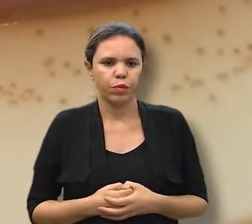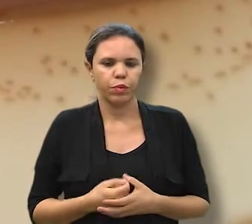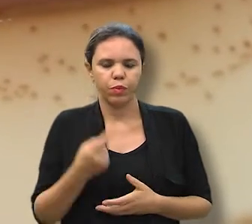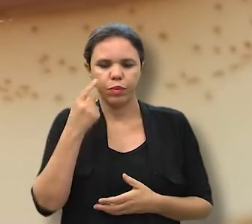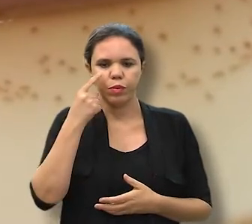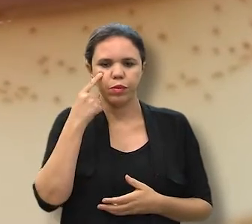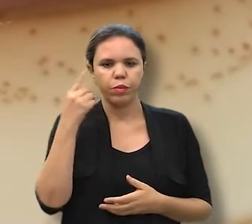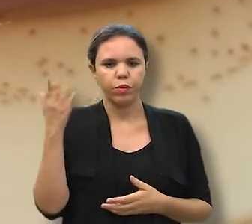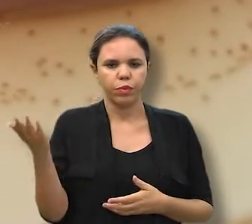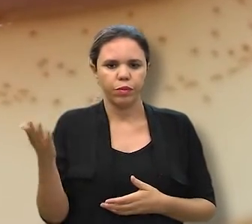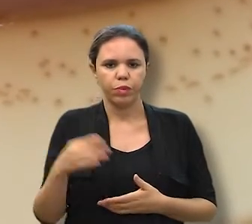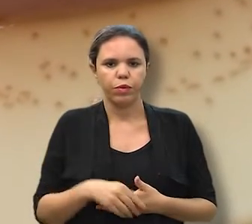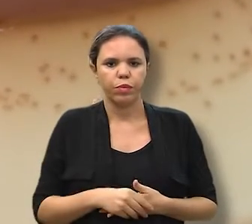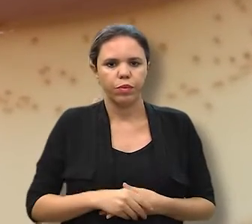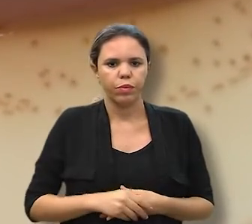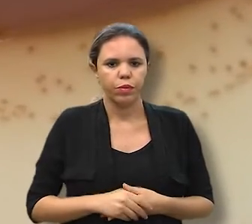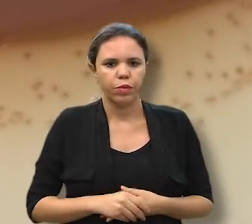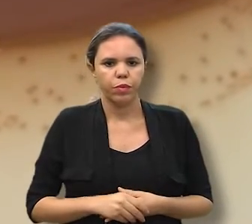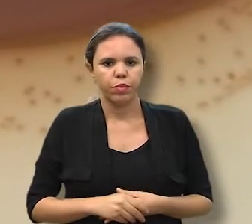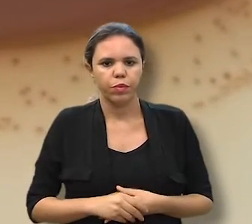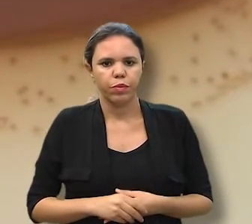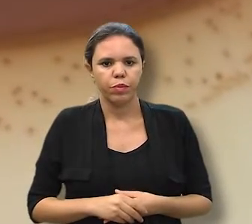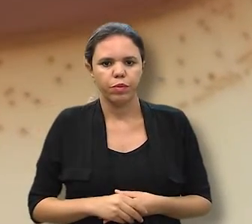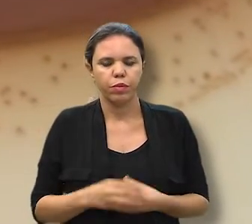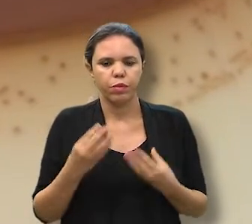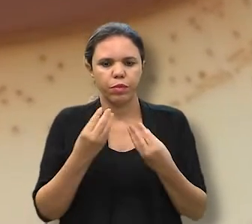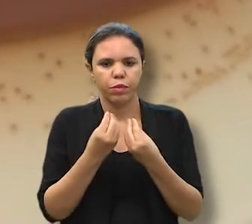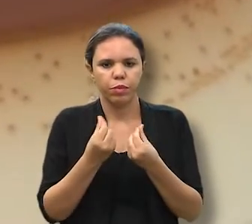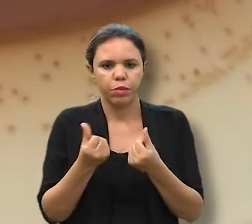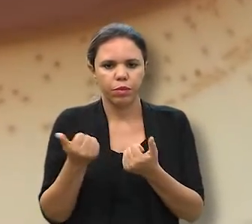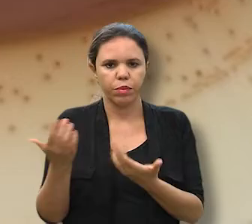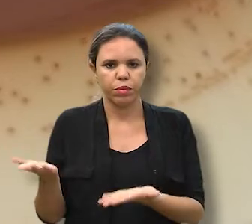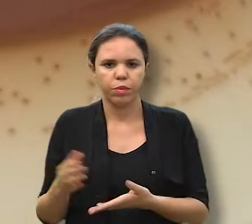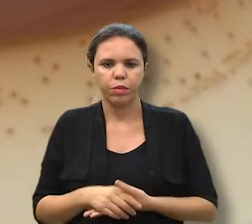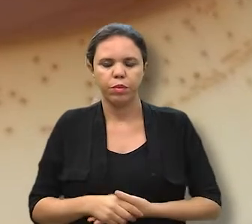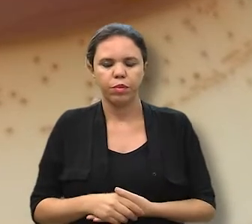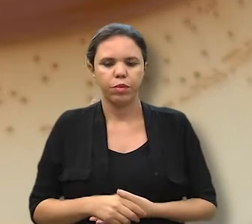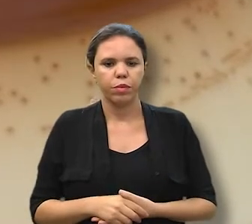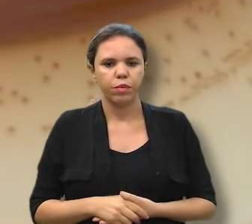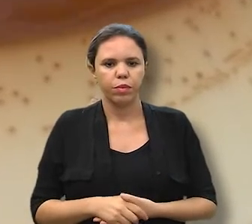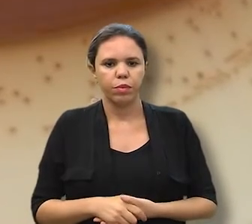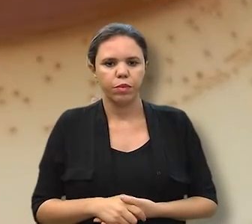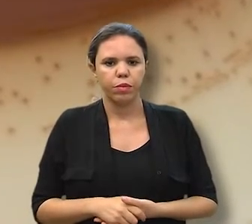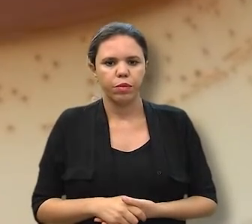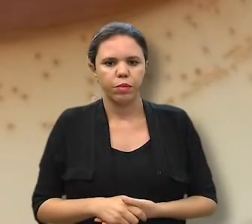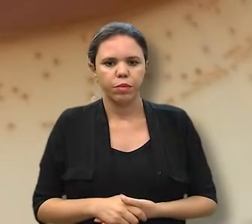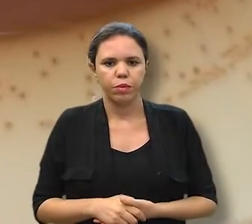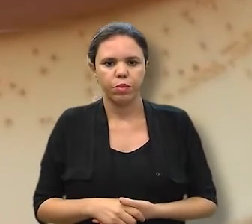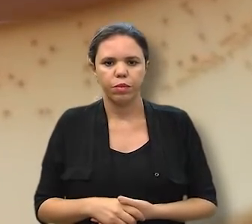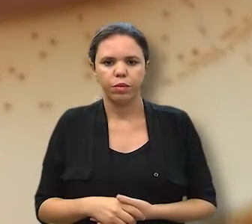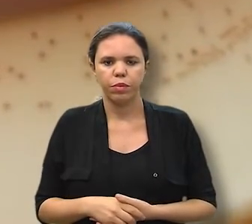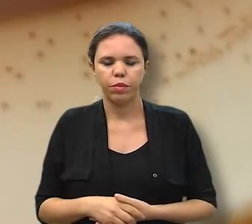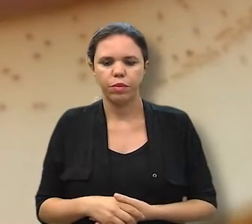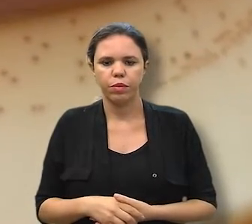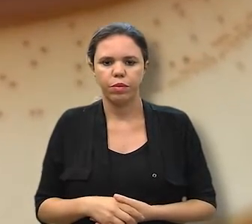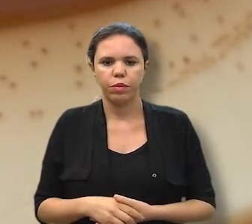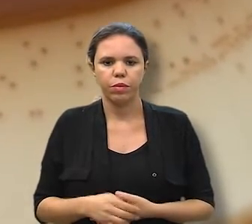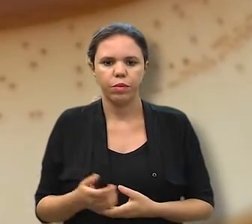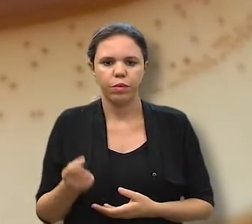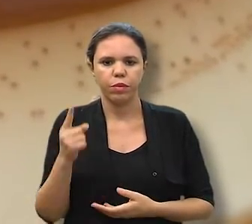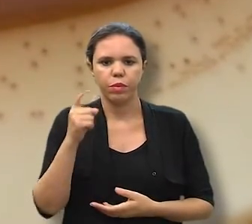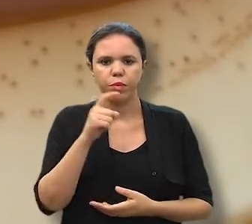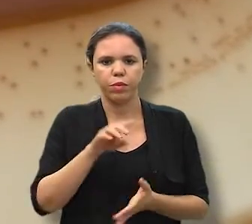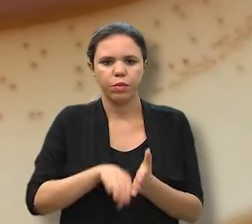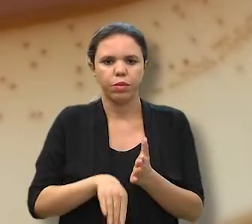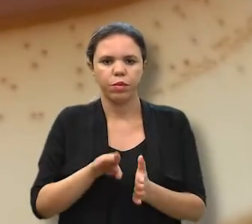que ele fica bem cremoso, extremamente cremoso. Fica até um pouquinho